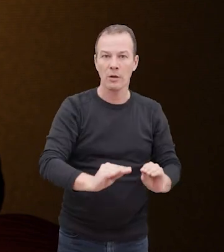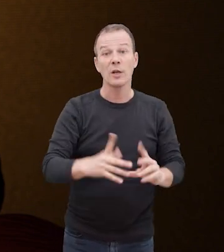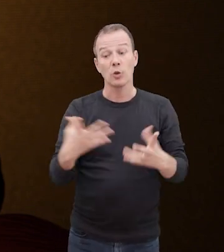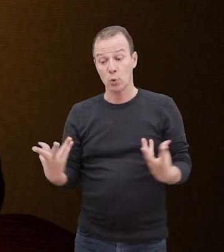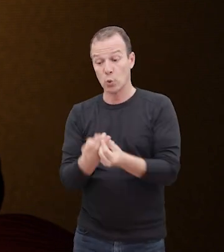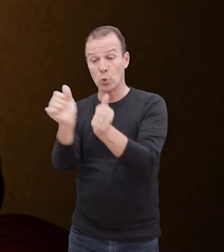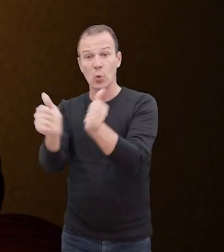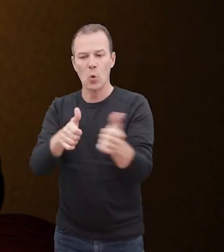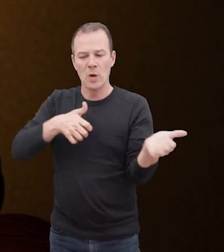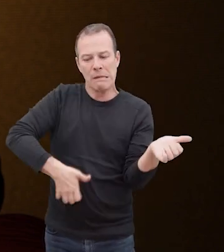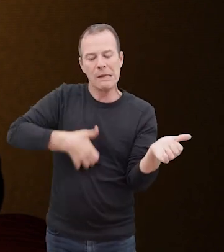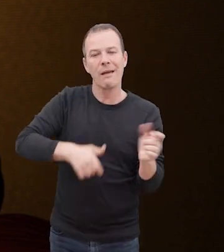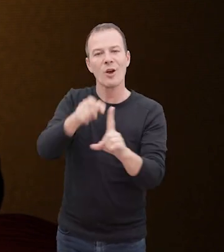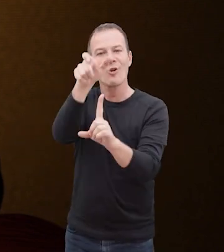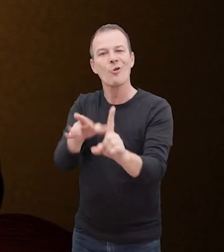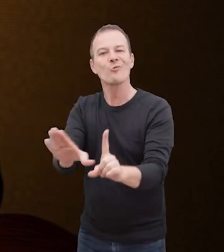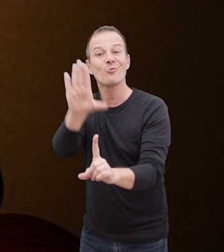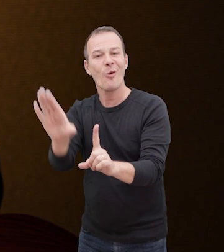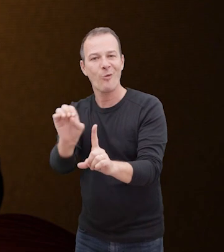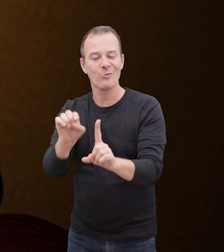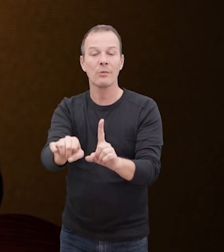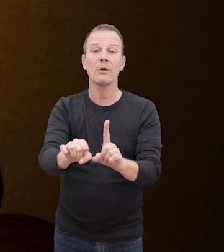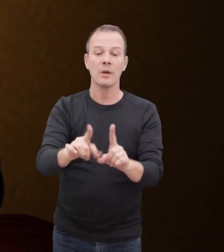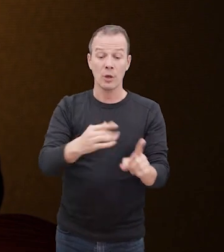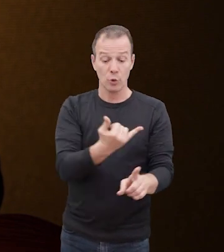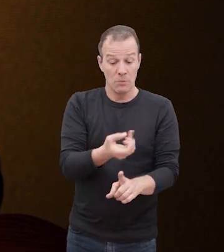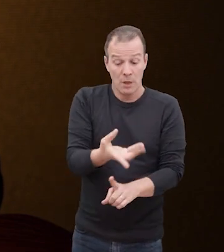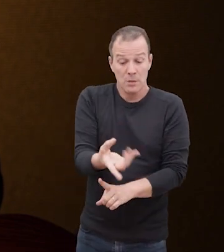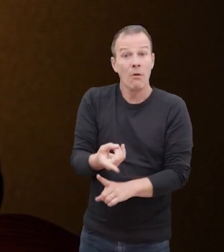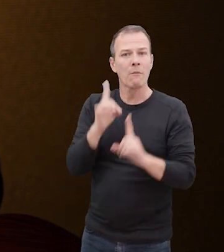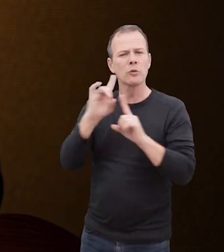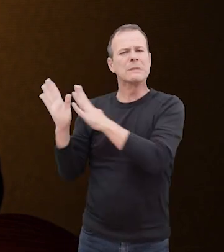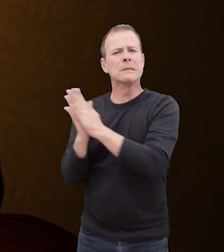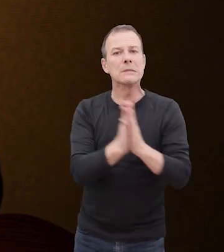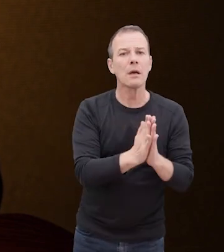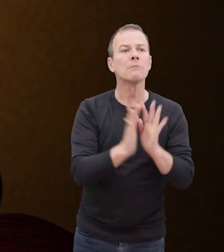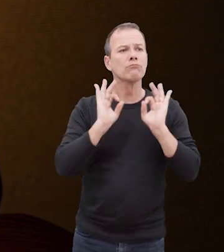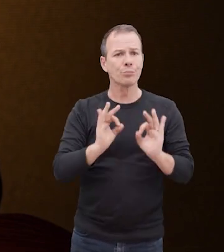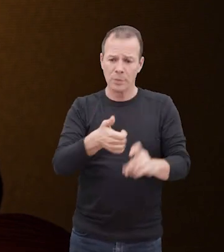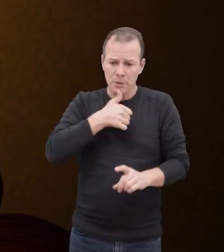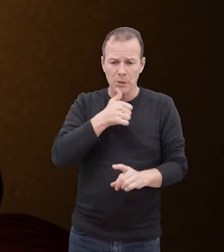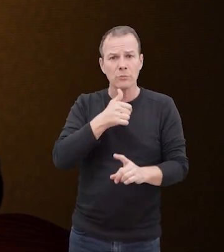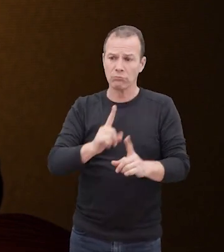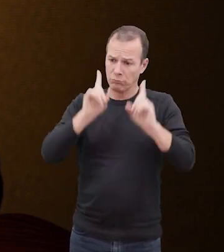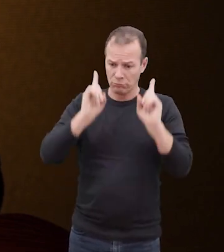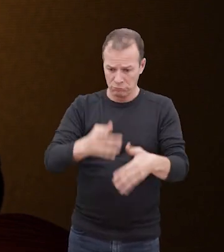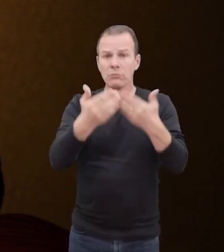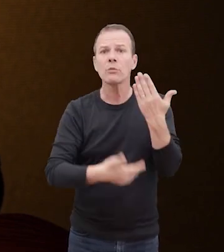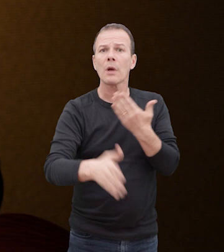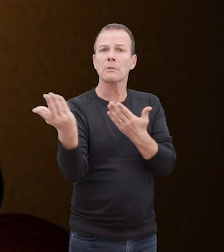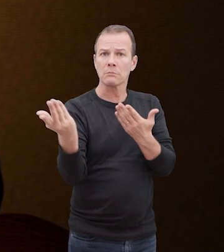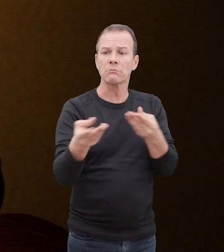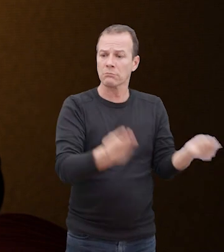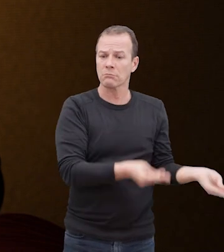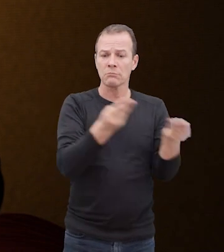o meu guitarrista, João Serra. E em 2019 agarramos nas nossas músicas e decidimos avançar